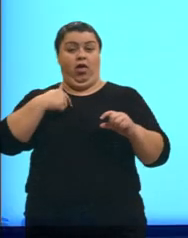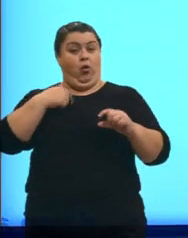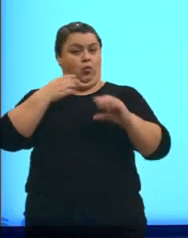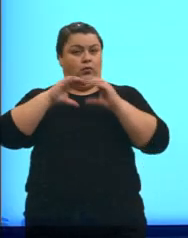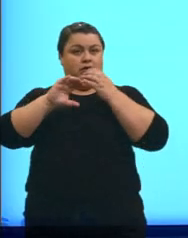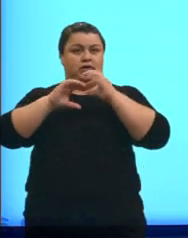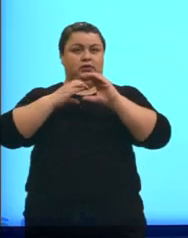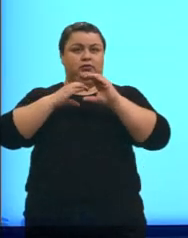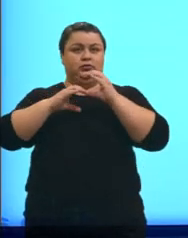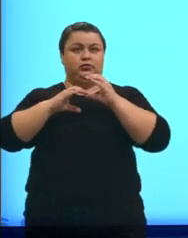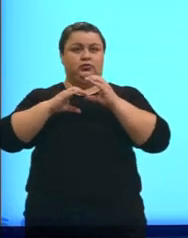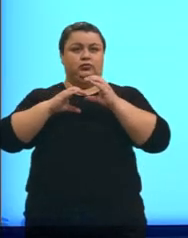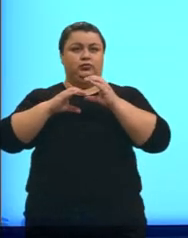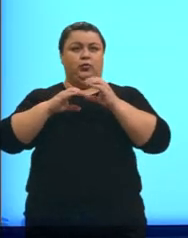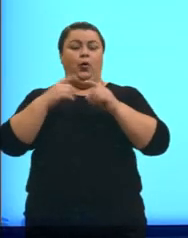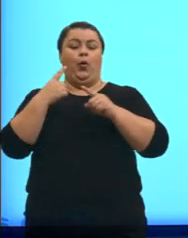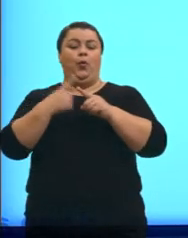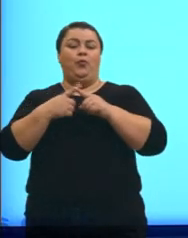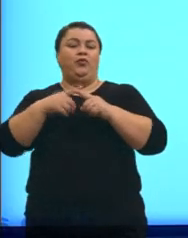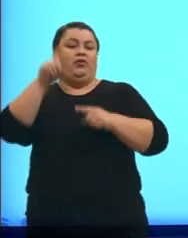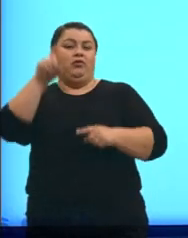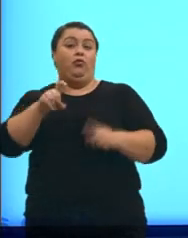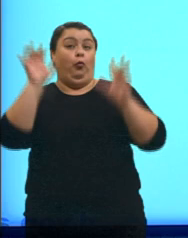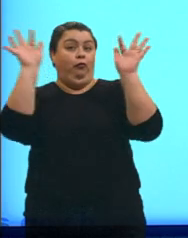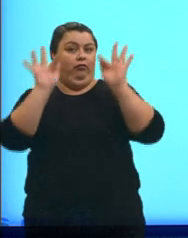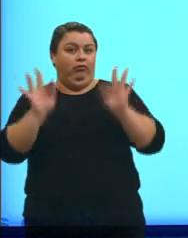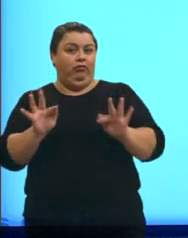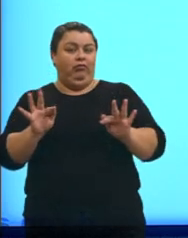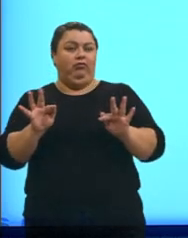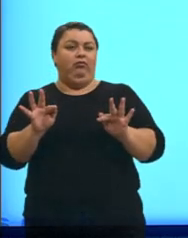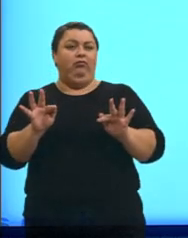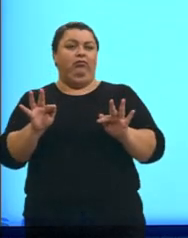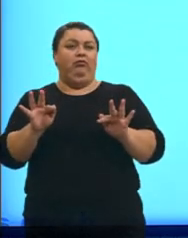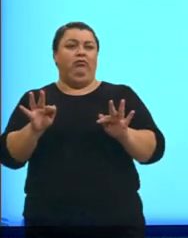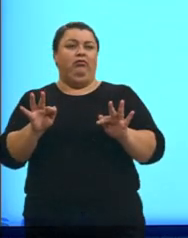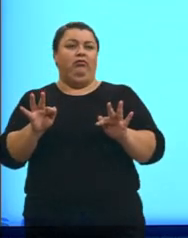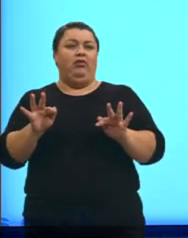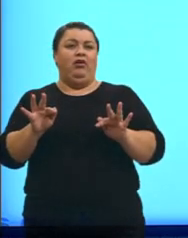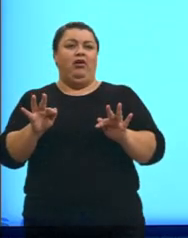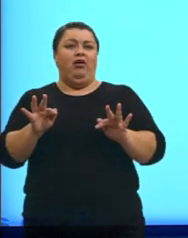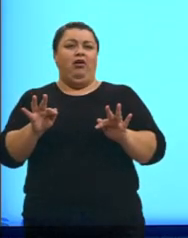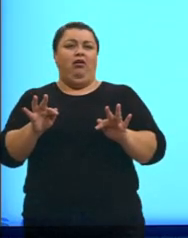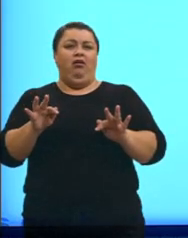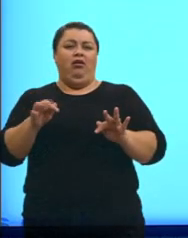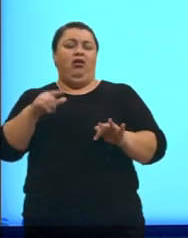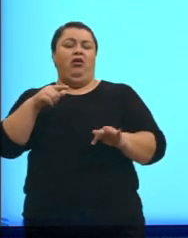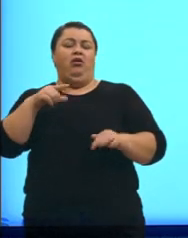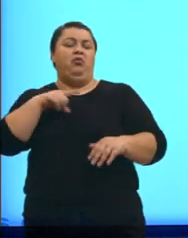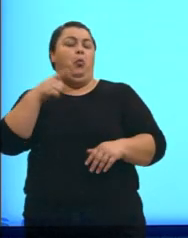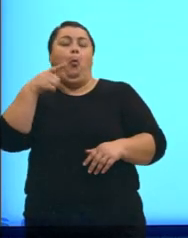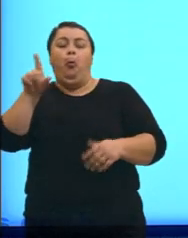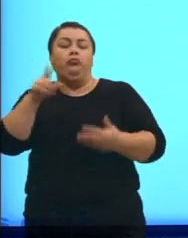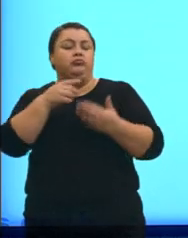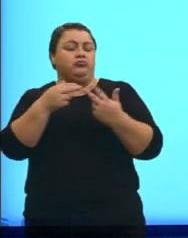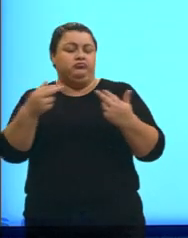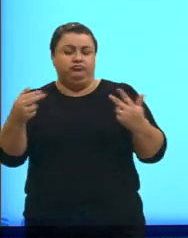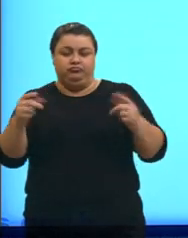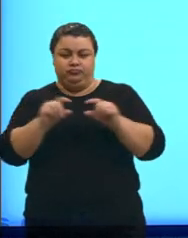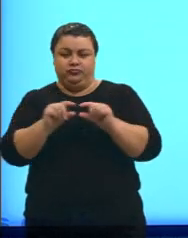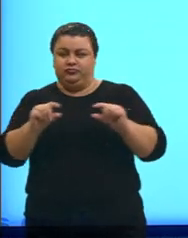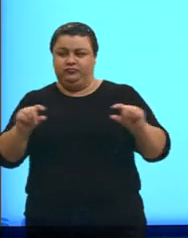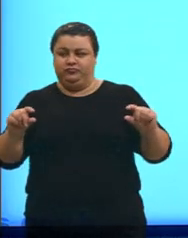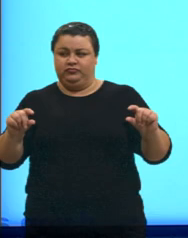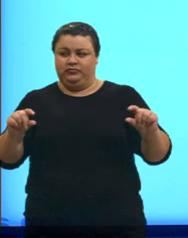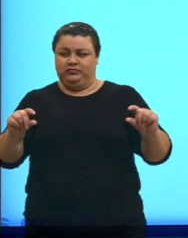Canto Porque Sou feliz tá eu tenho outra frase eu tenho várias